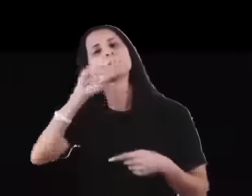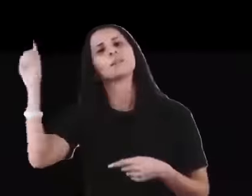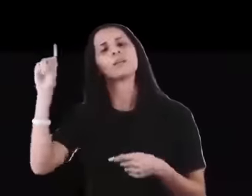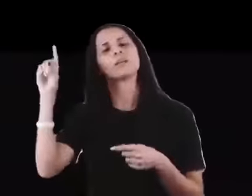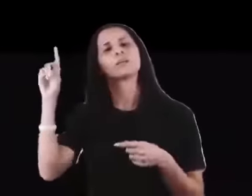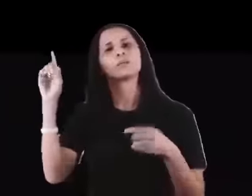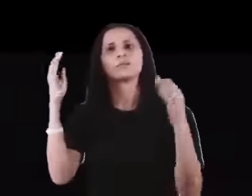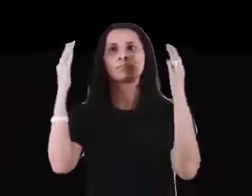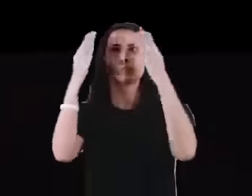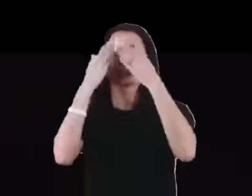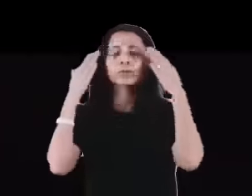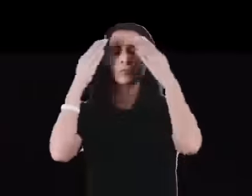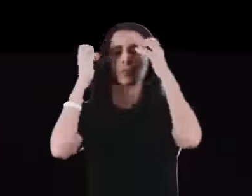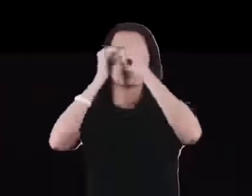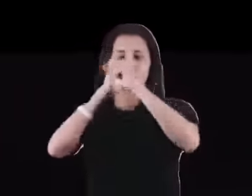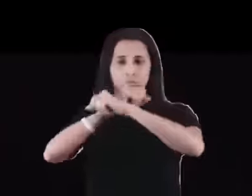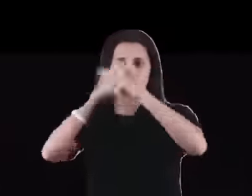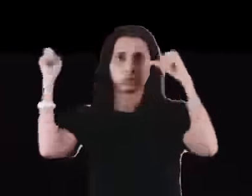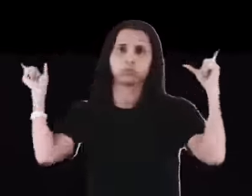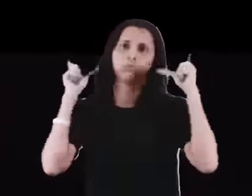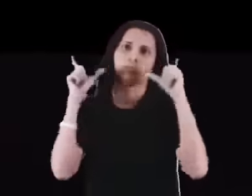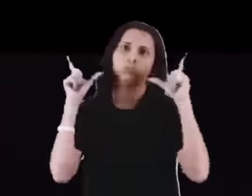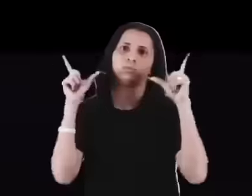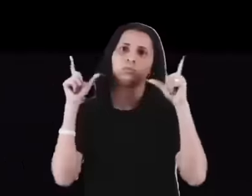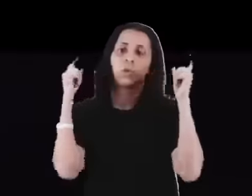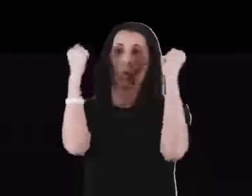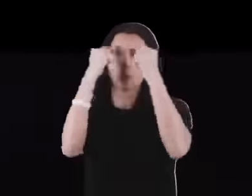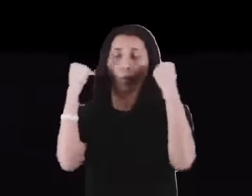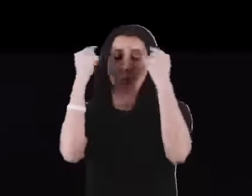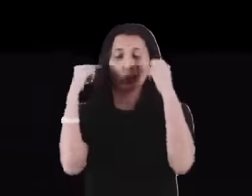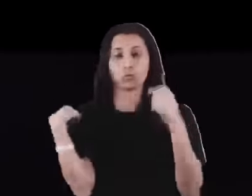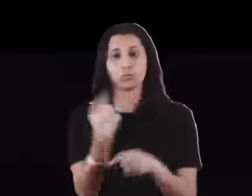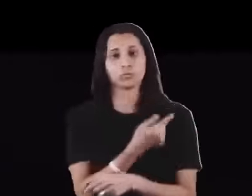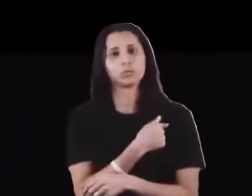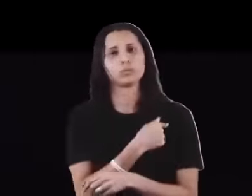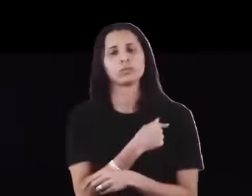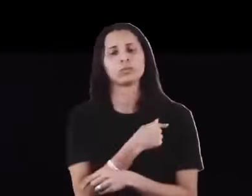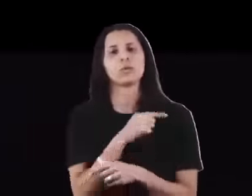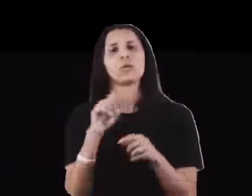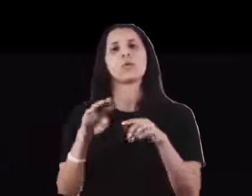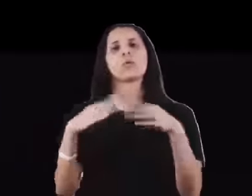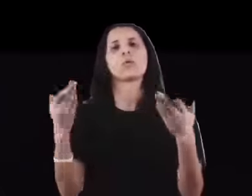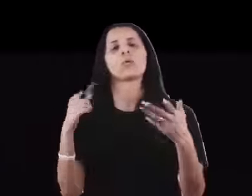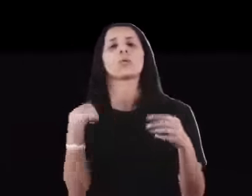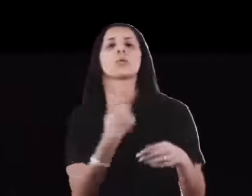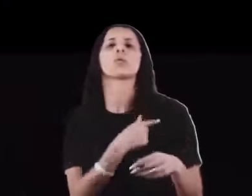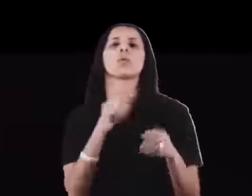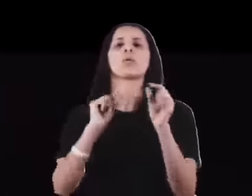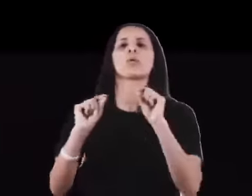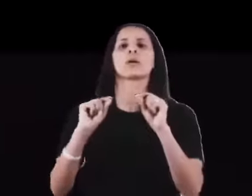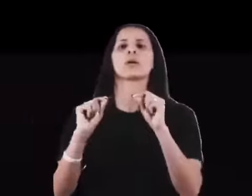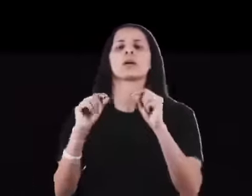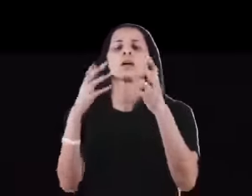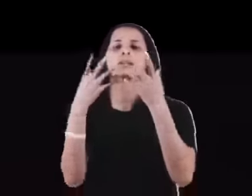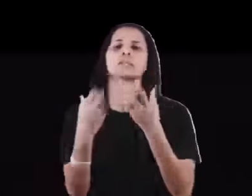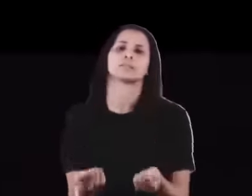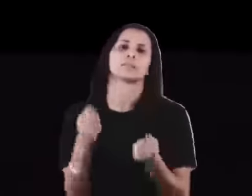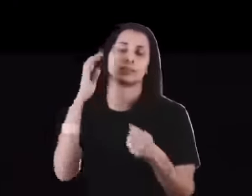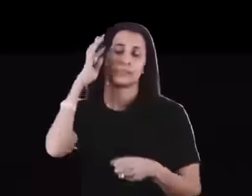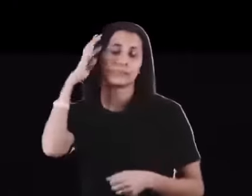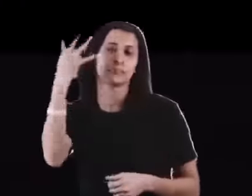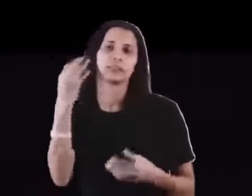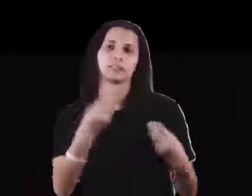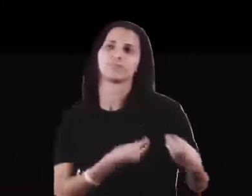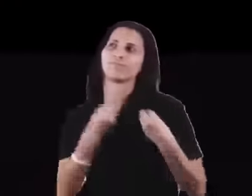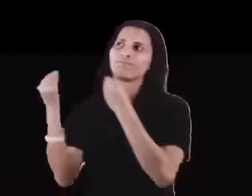tira venda espiritual dos nossos olhos quando a gente decide se entregar a transformação